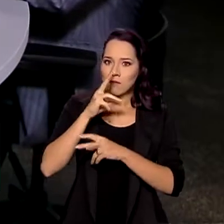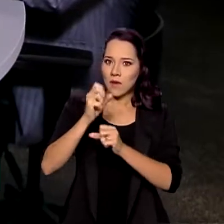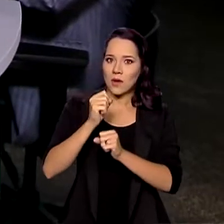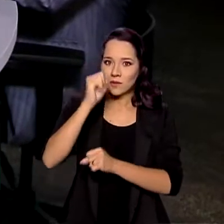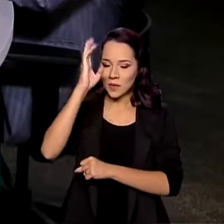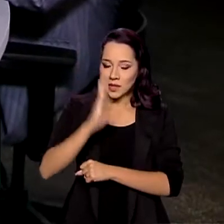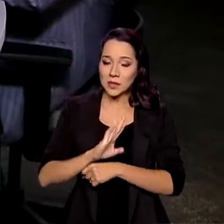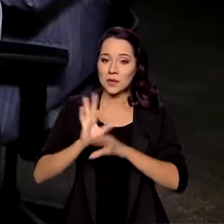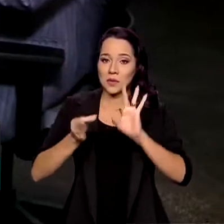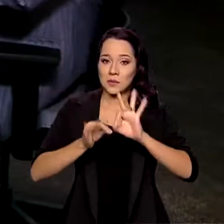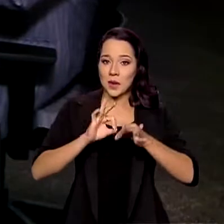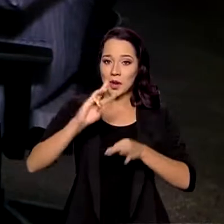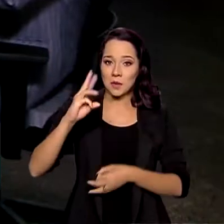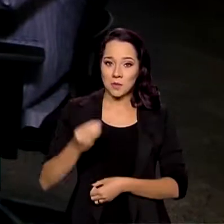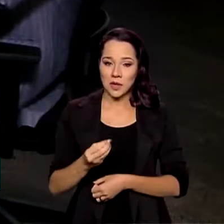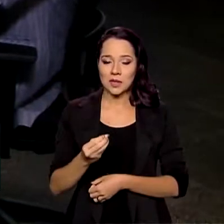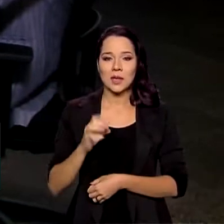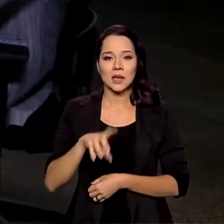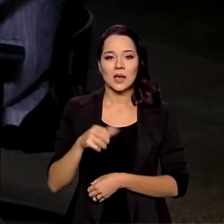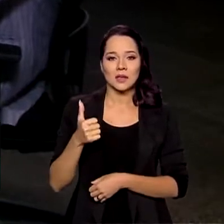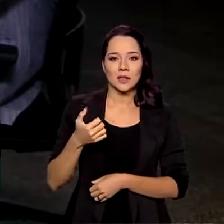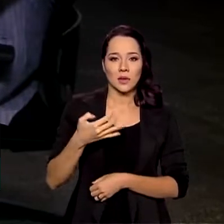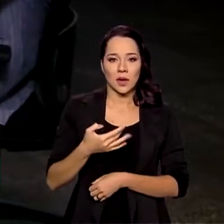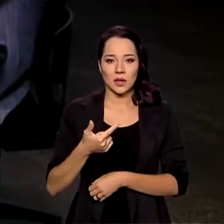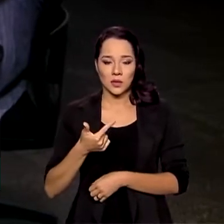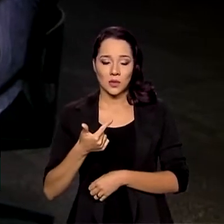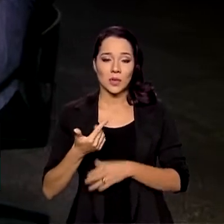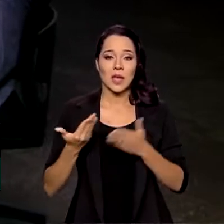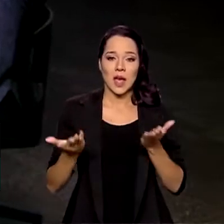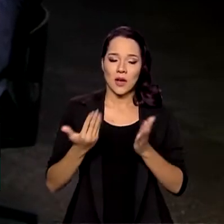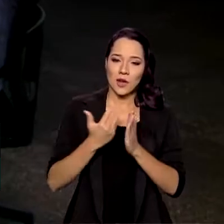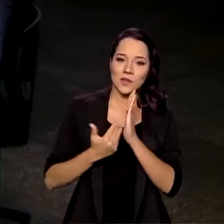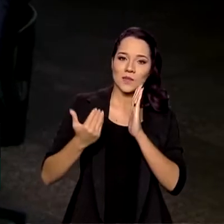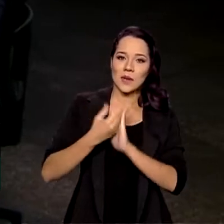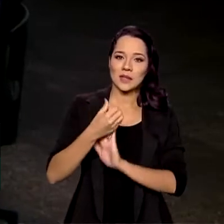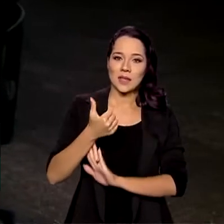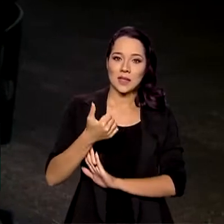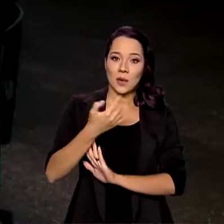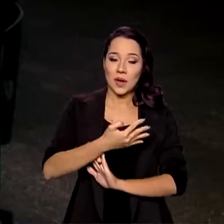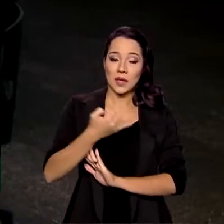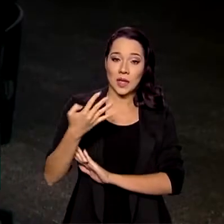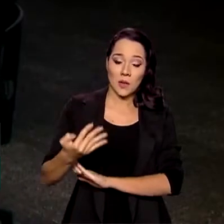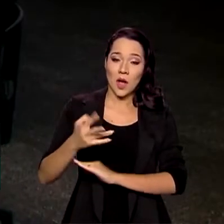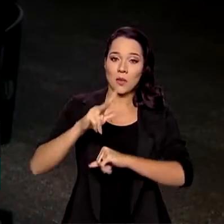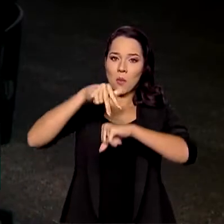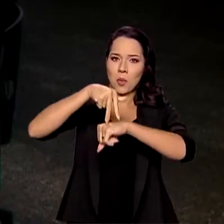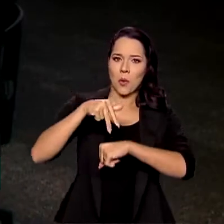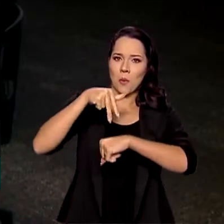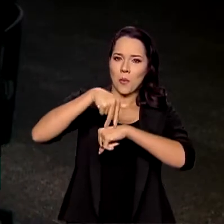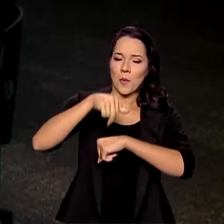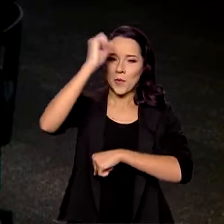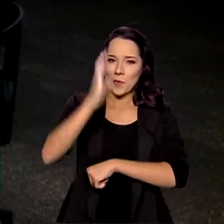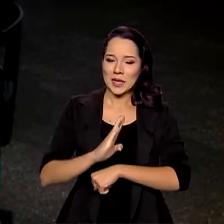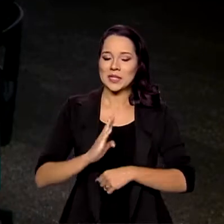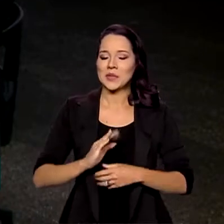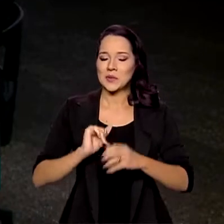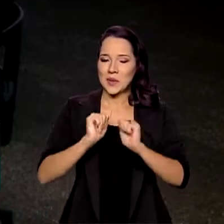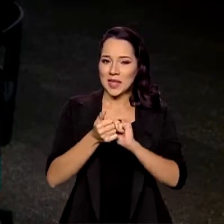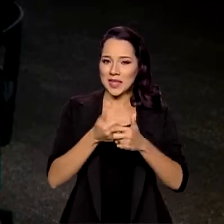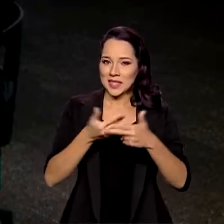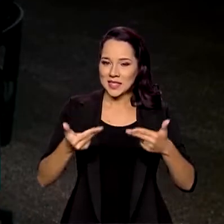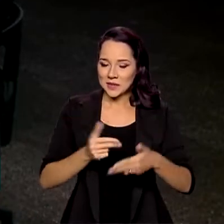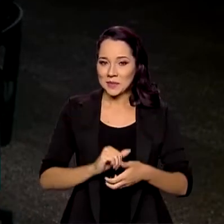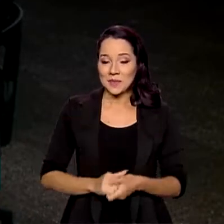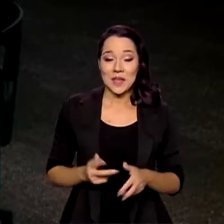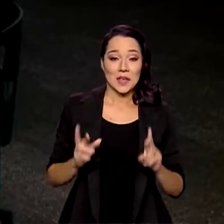Brasil em Paralimpíadas, eram 142, agora com esses 2 ouros já são 144 pódios para o Brasil do atletismo. E a